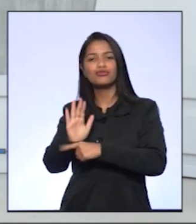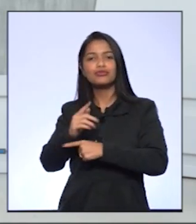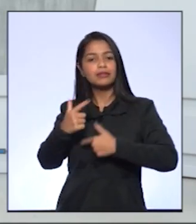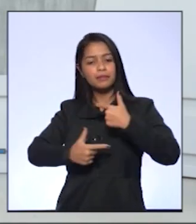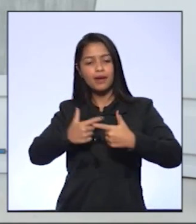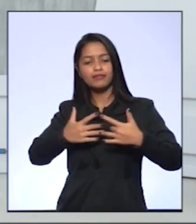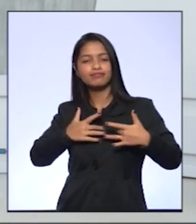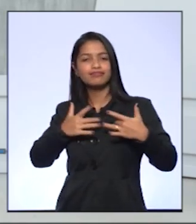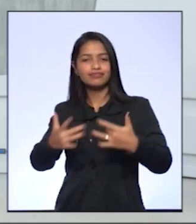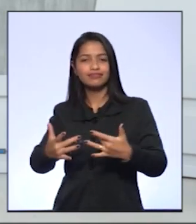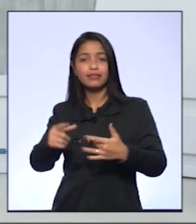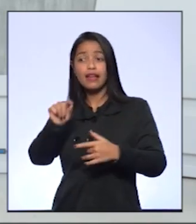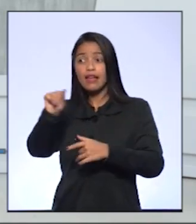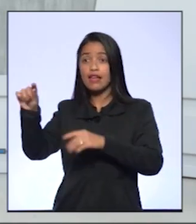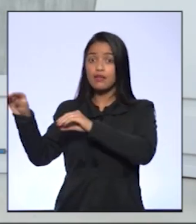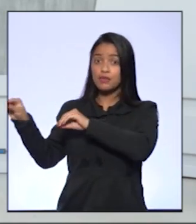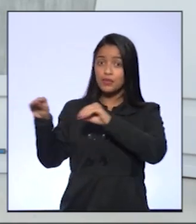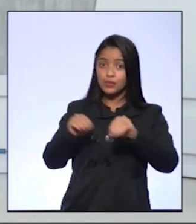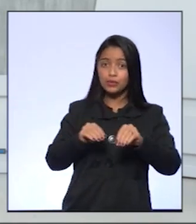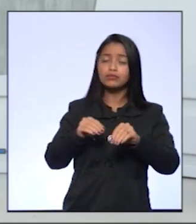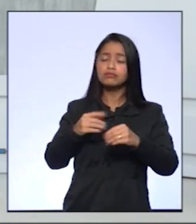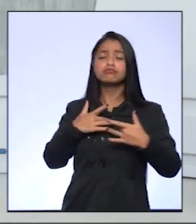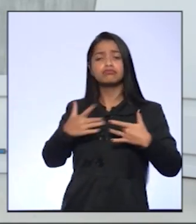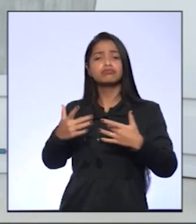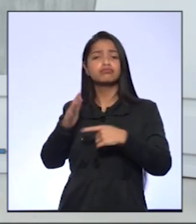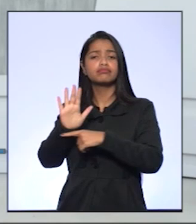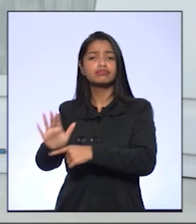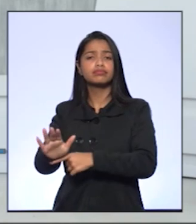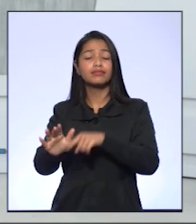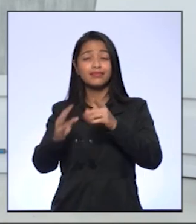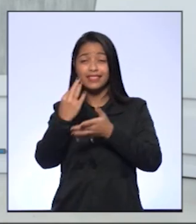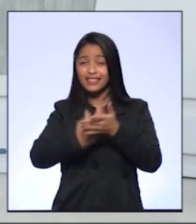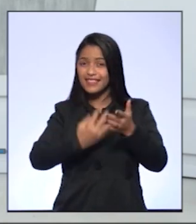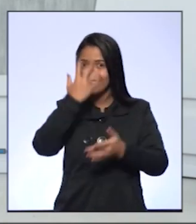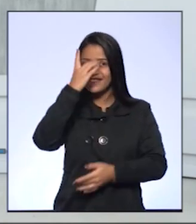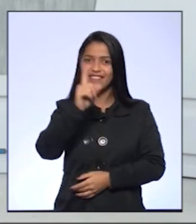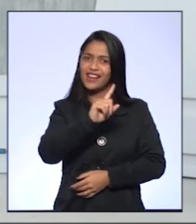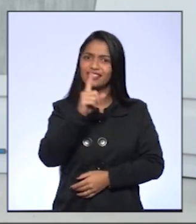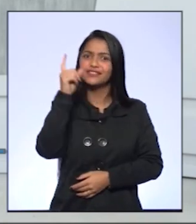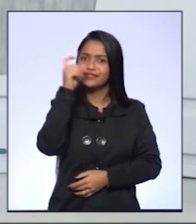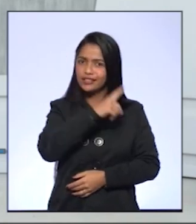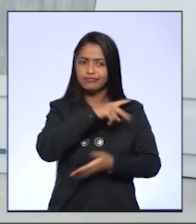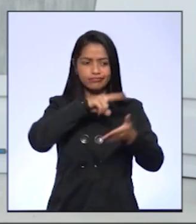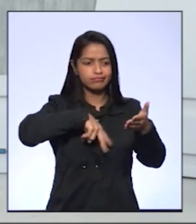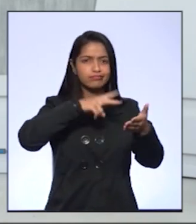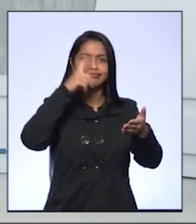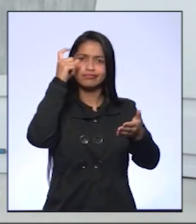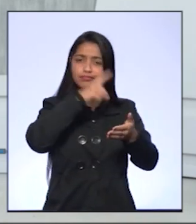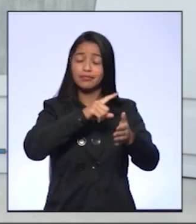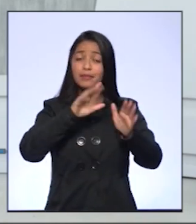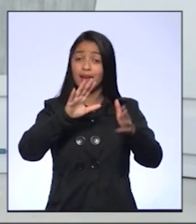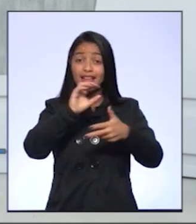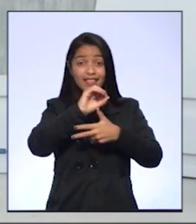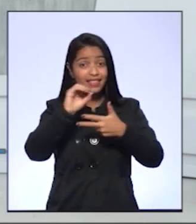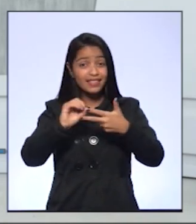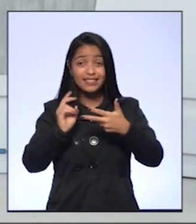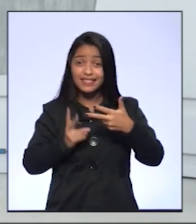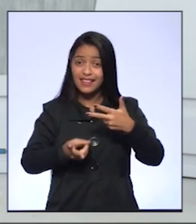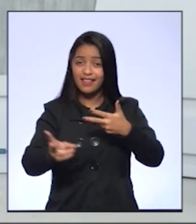Concorda comigo? É um texto difícil de ler, não é um texto tão fácil, não. Você tem que tirar essa interpretação desse texto. É sempre texto